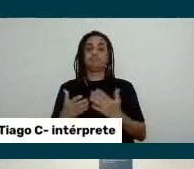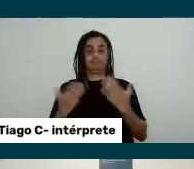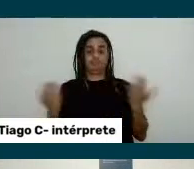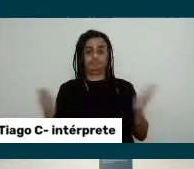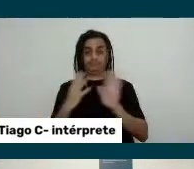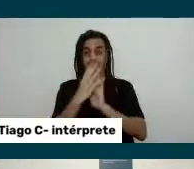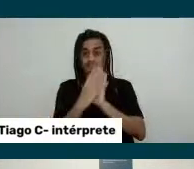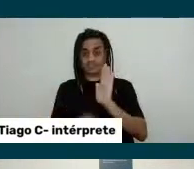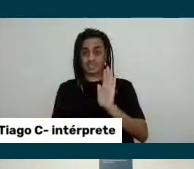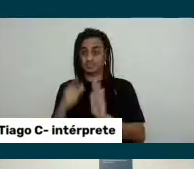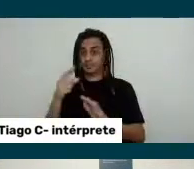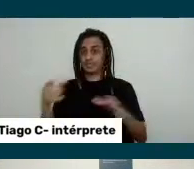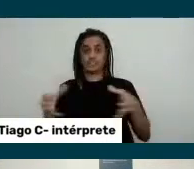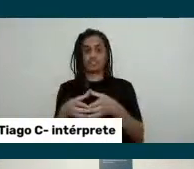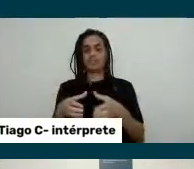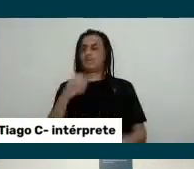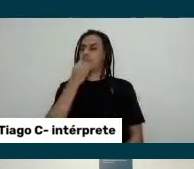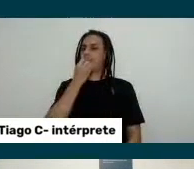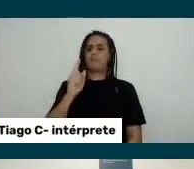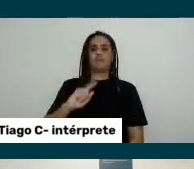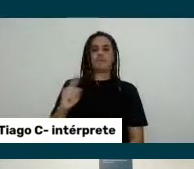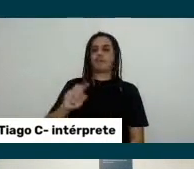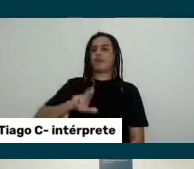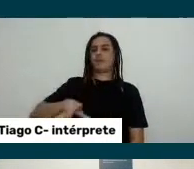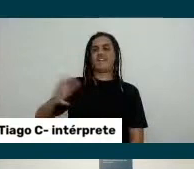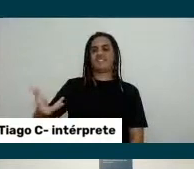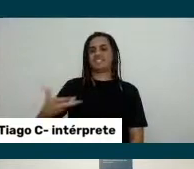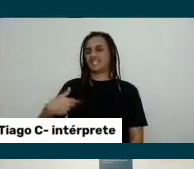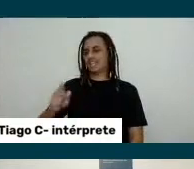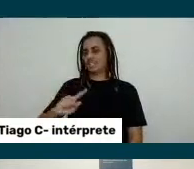de time, ele não é eficiente e não consegue mostrar